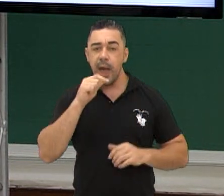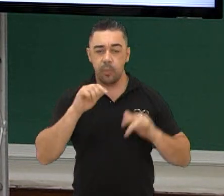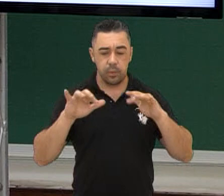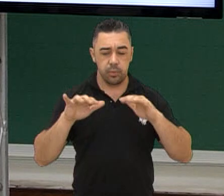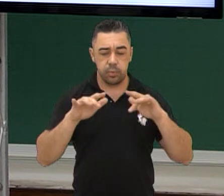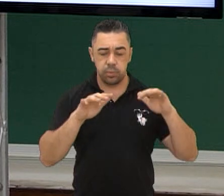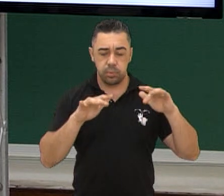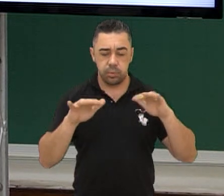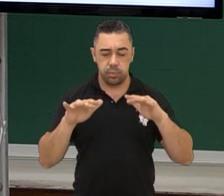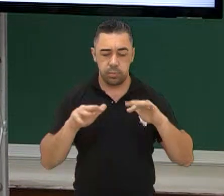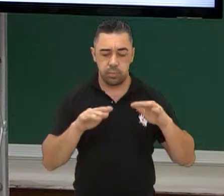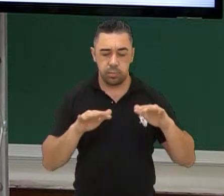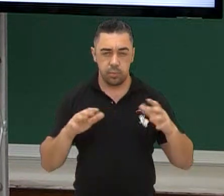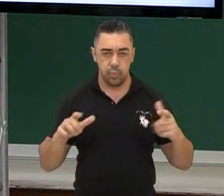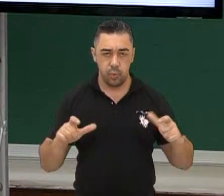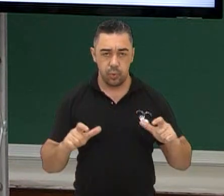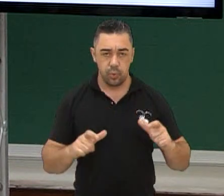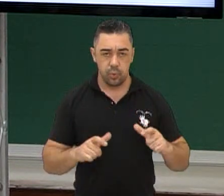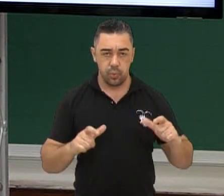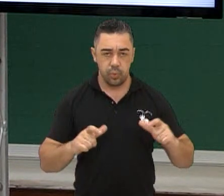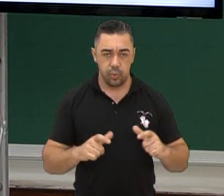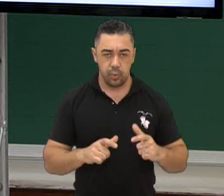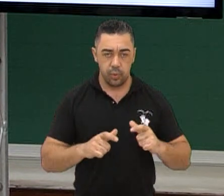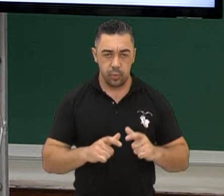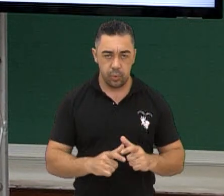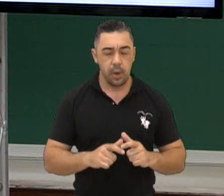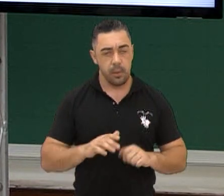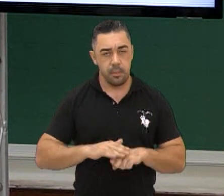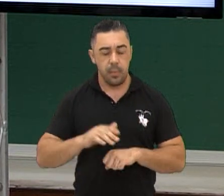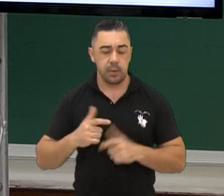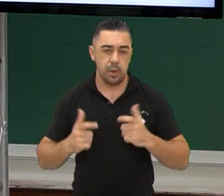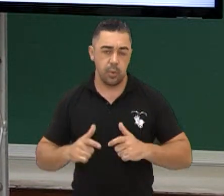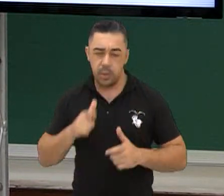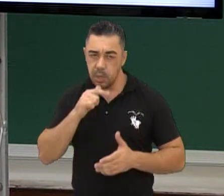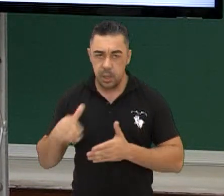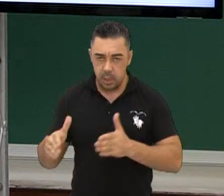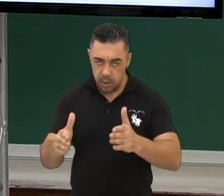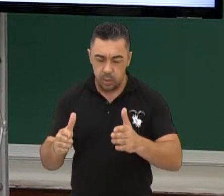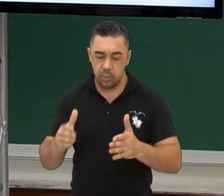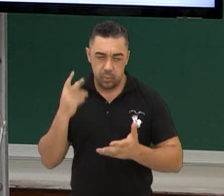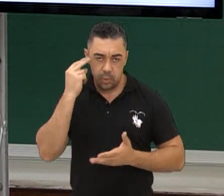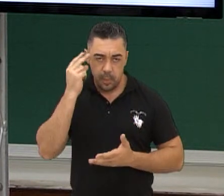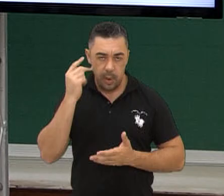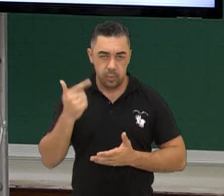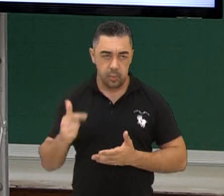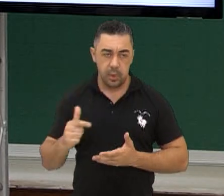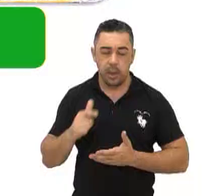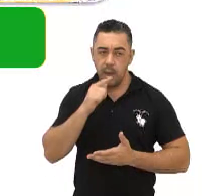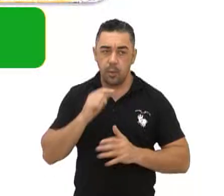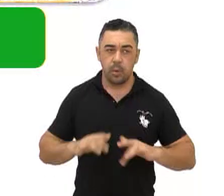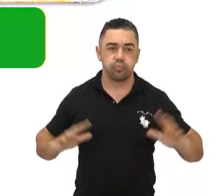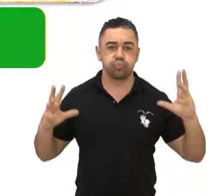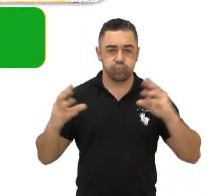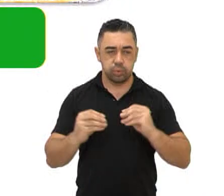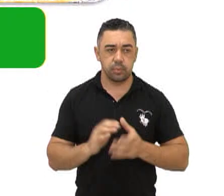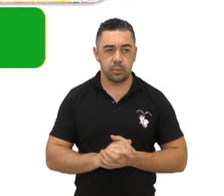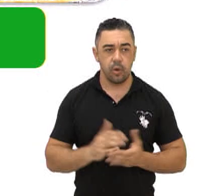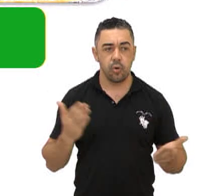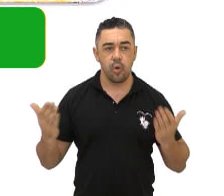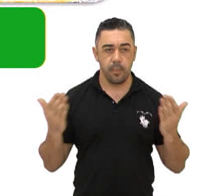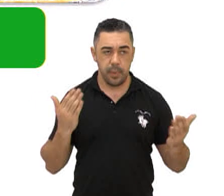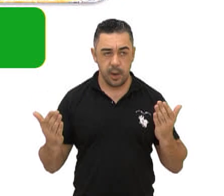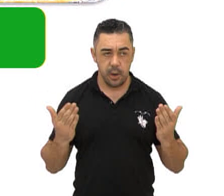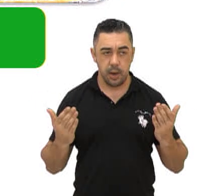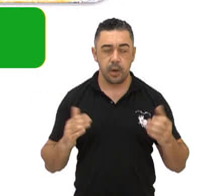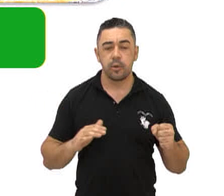áreas alagadas diminuem e fica então mais os rios e lagos normais mesmo, sem a parte alagada. Aqui está comparando ó,